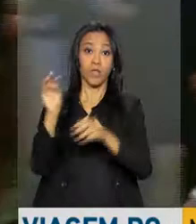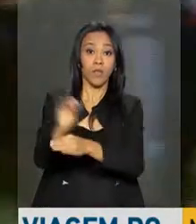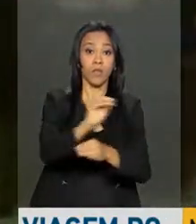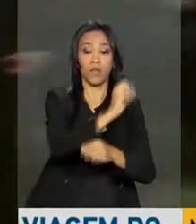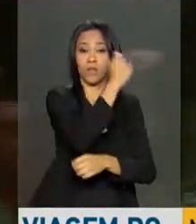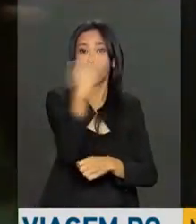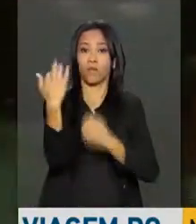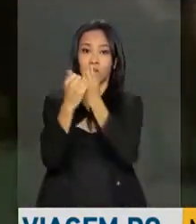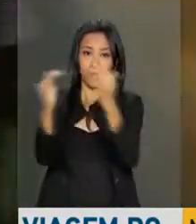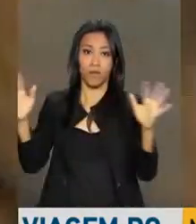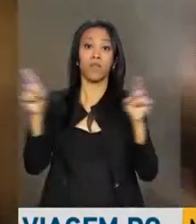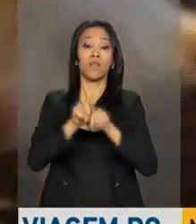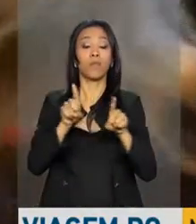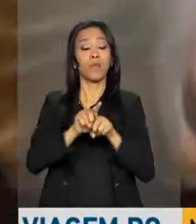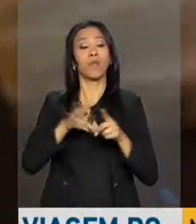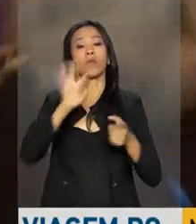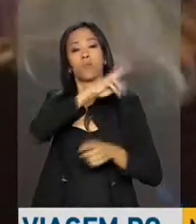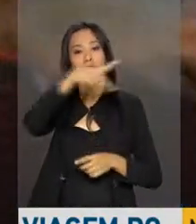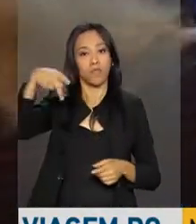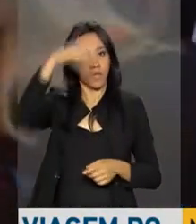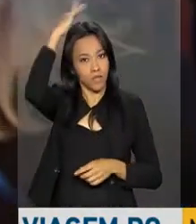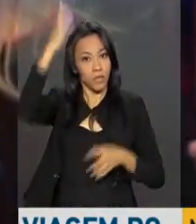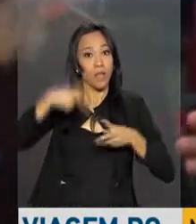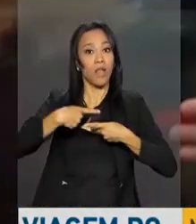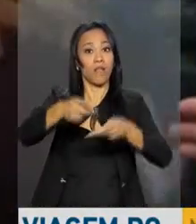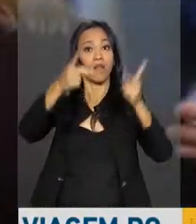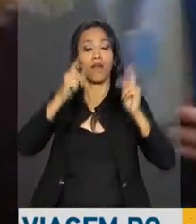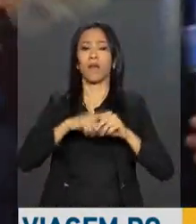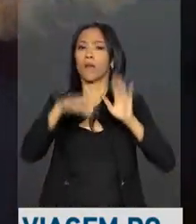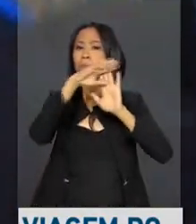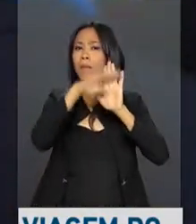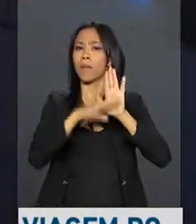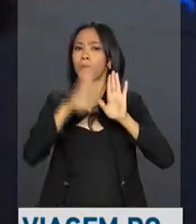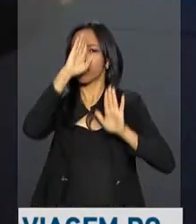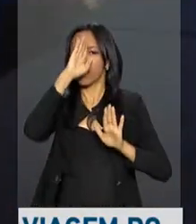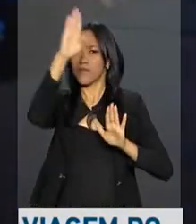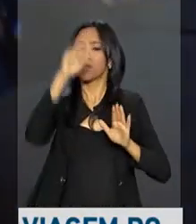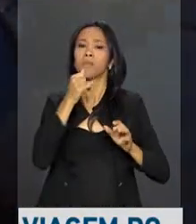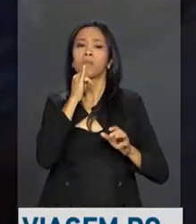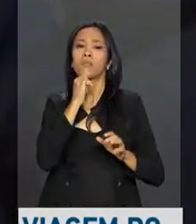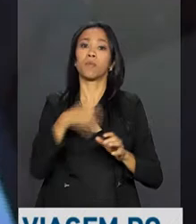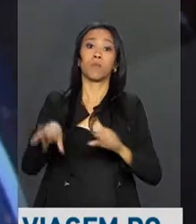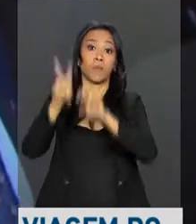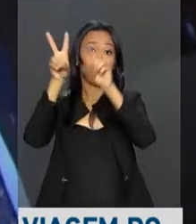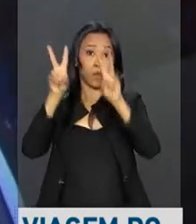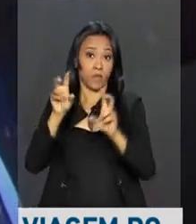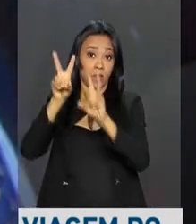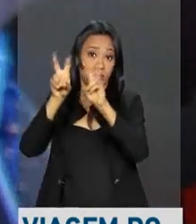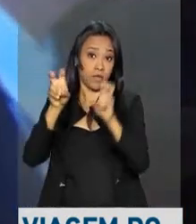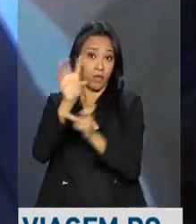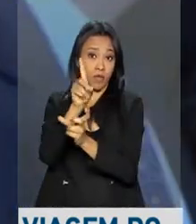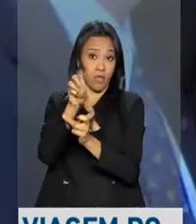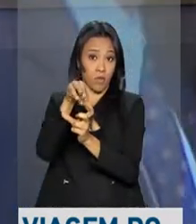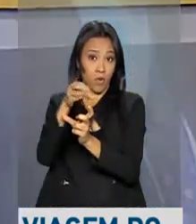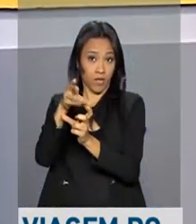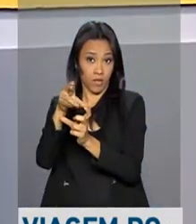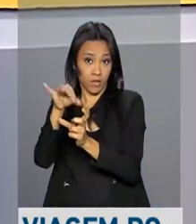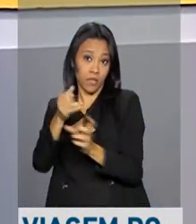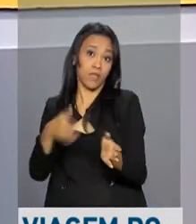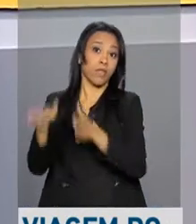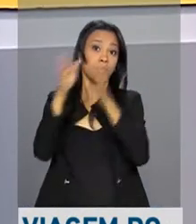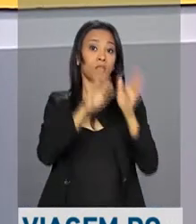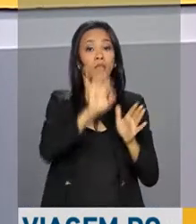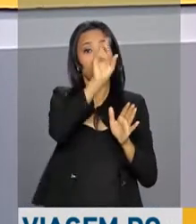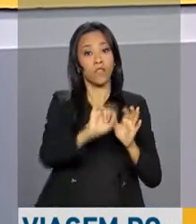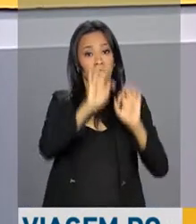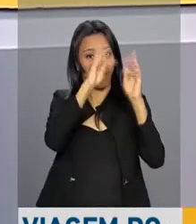deve levar ao plenário da ONU valores fundamentais à sociedade brasileira, como a democracia e os direitos humanos. Além